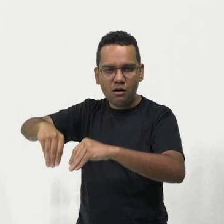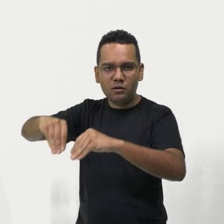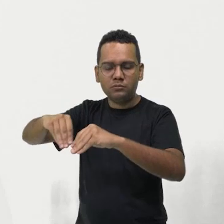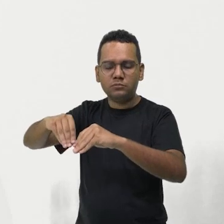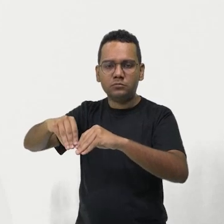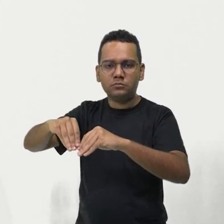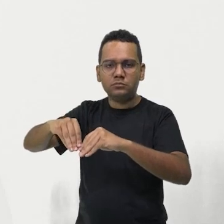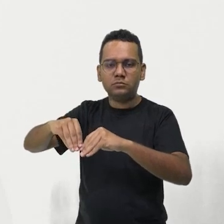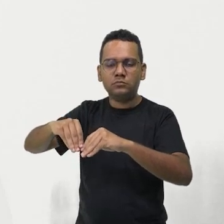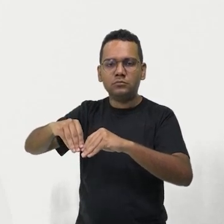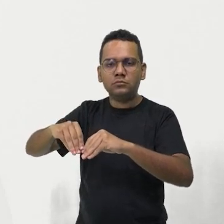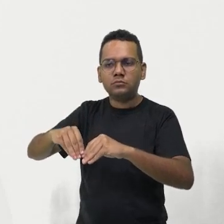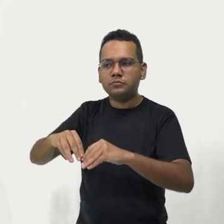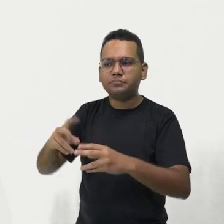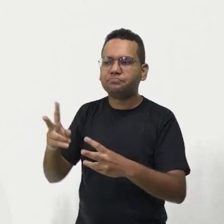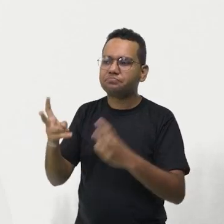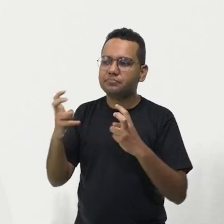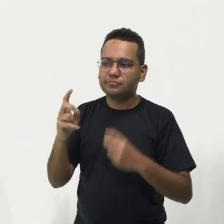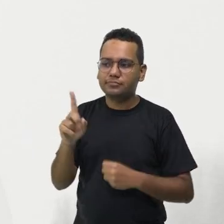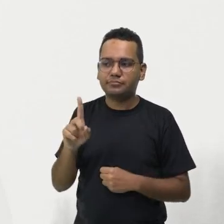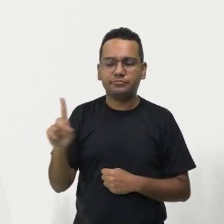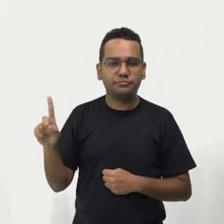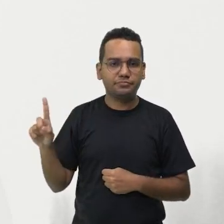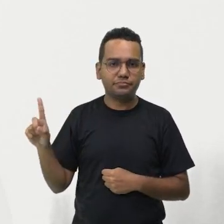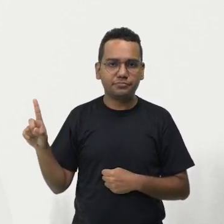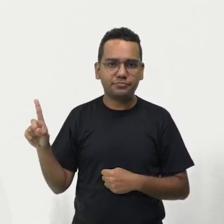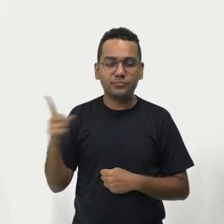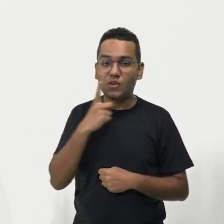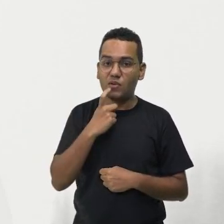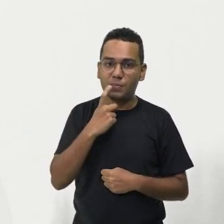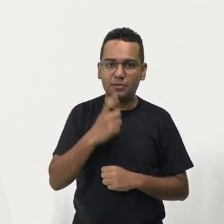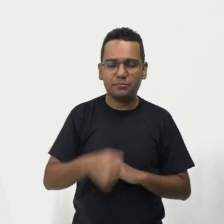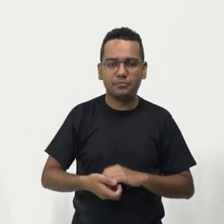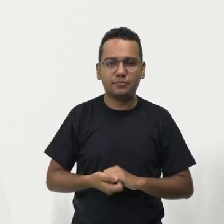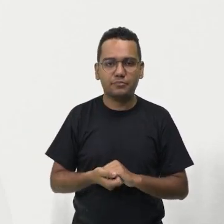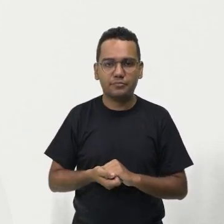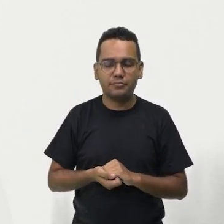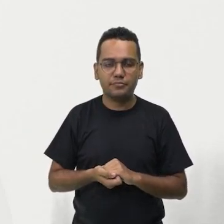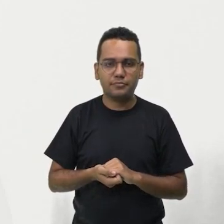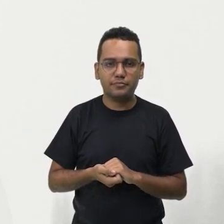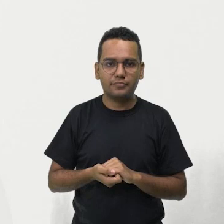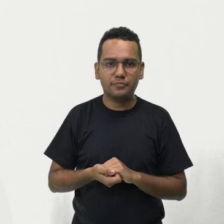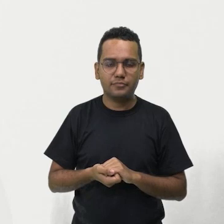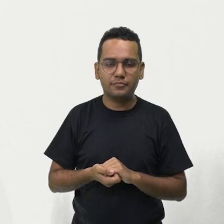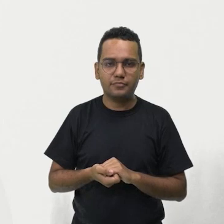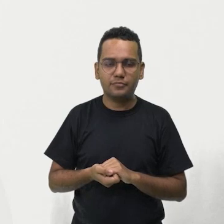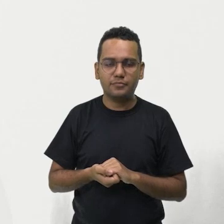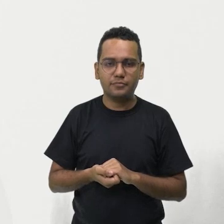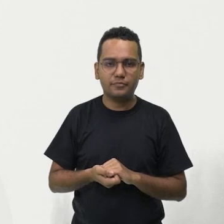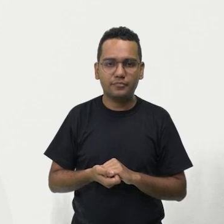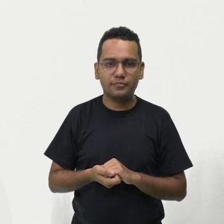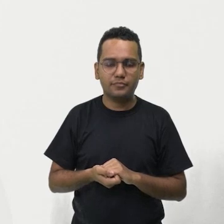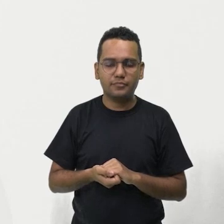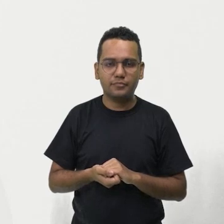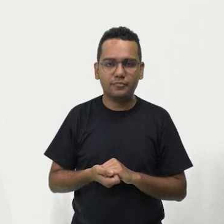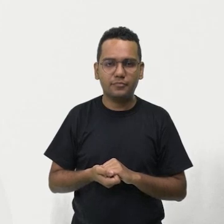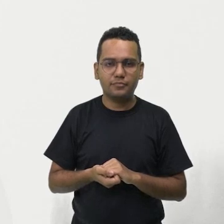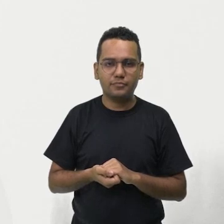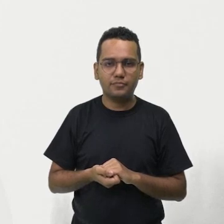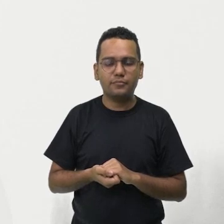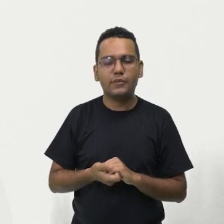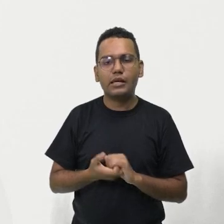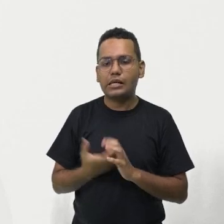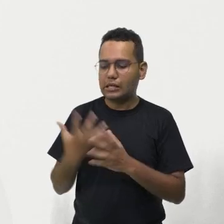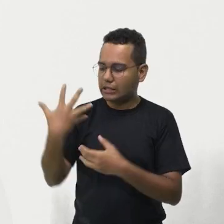vivem em água salgada, observem que o trecho é esse, que vivem em água salgada, o original. A paráfrase se utilizou.